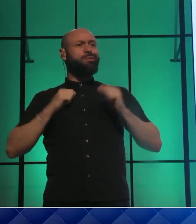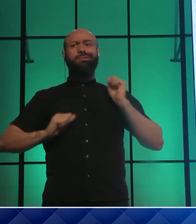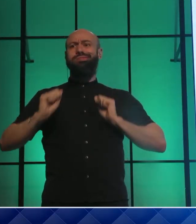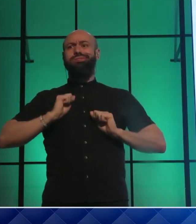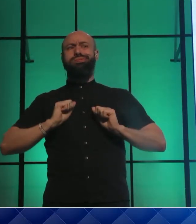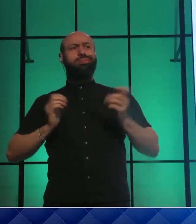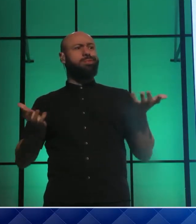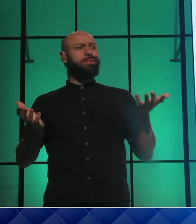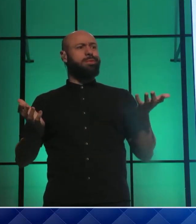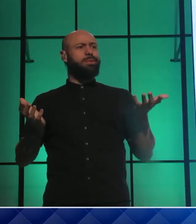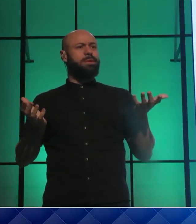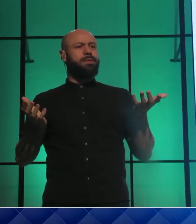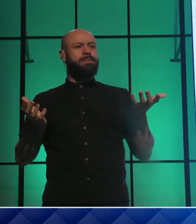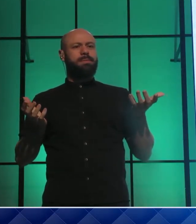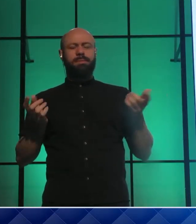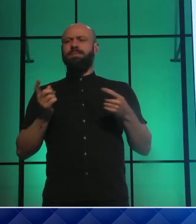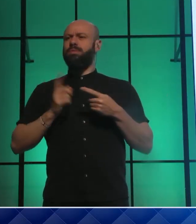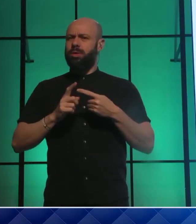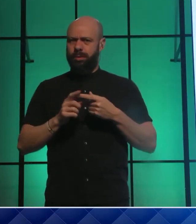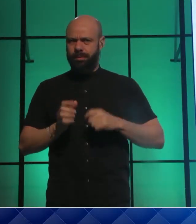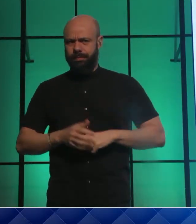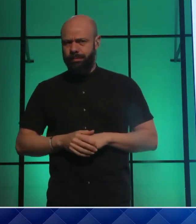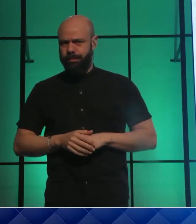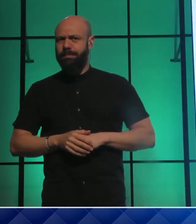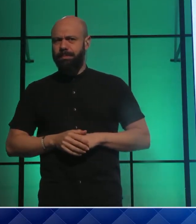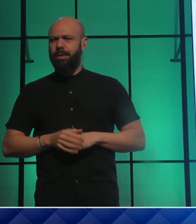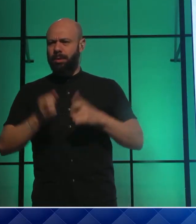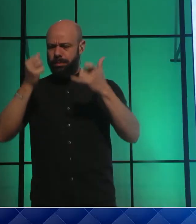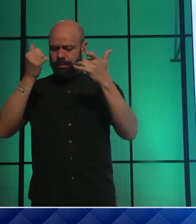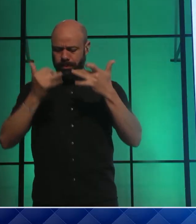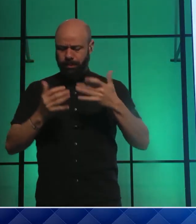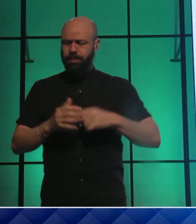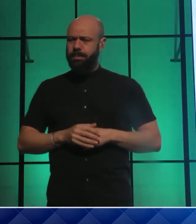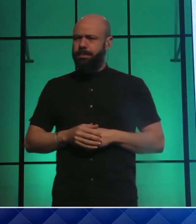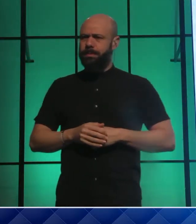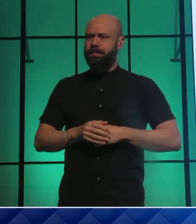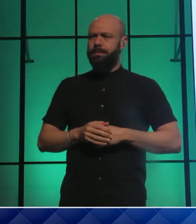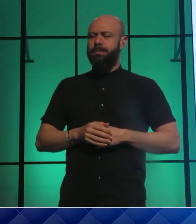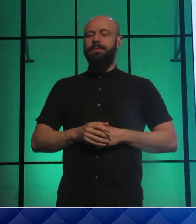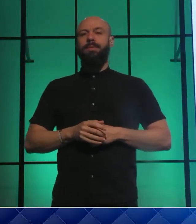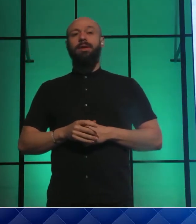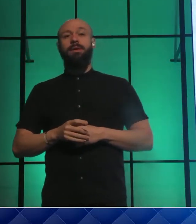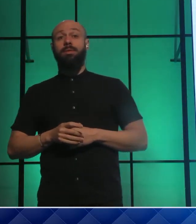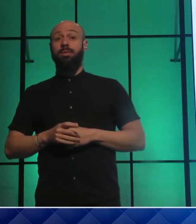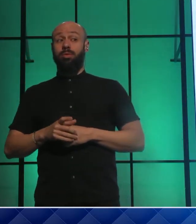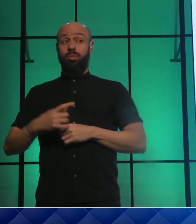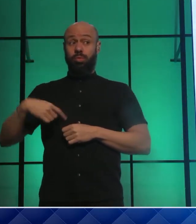Porque a verdade é que a gente tenta confiar em Deus.